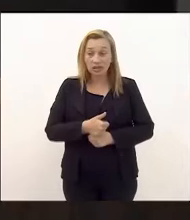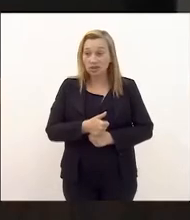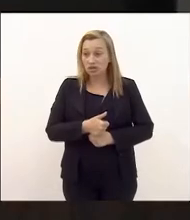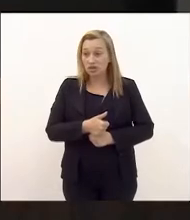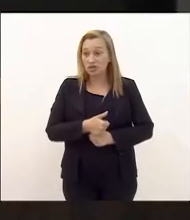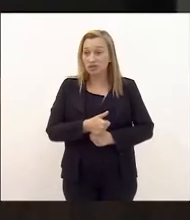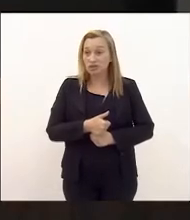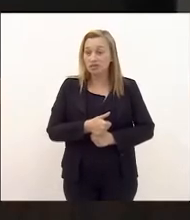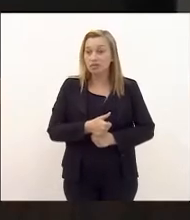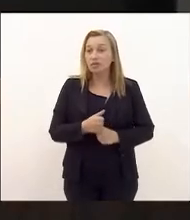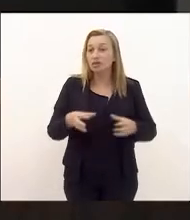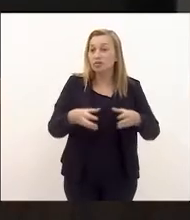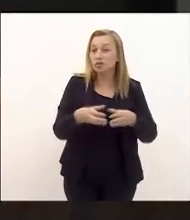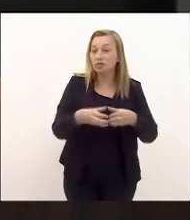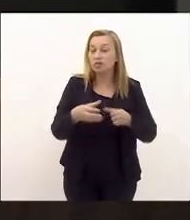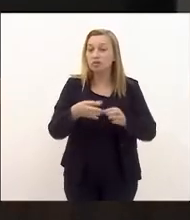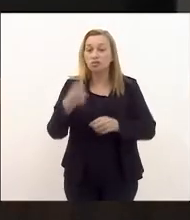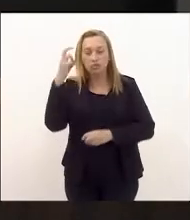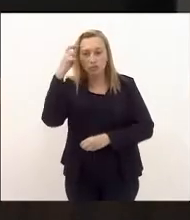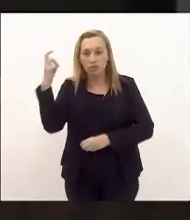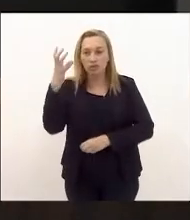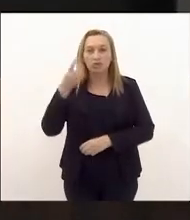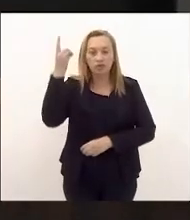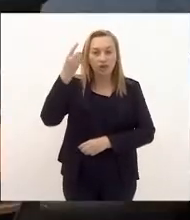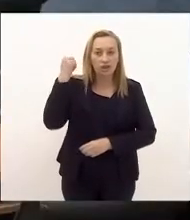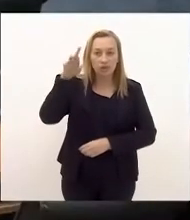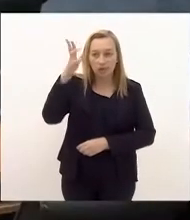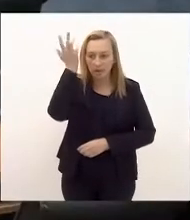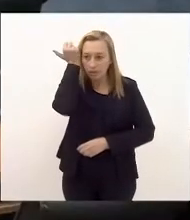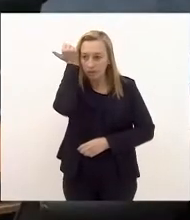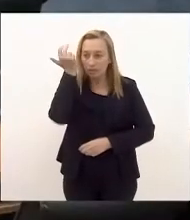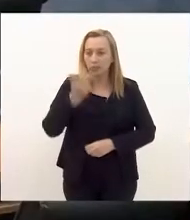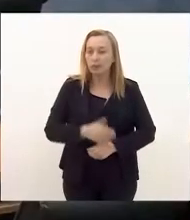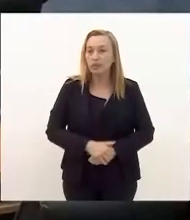Pela Comissão de Cultura, deputado Eliomar Coelho.